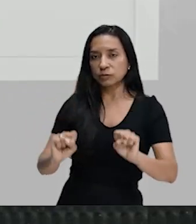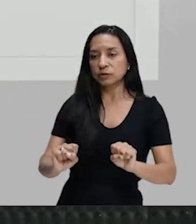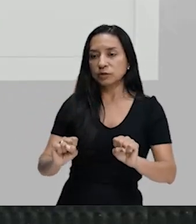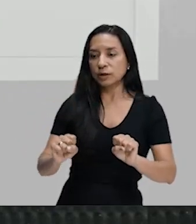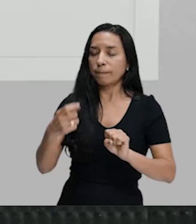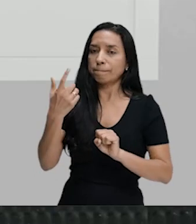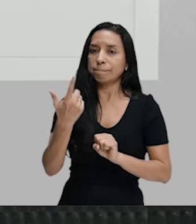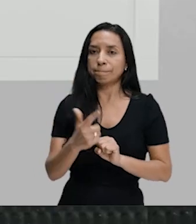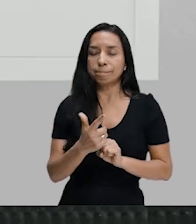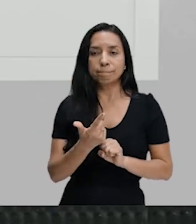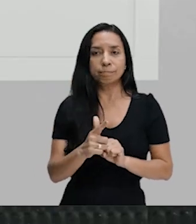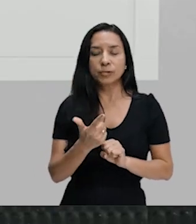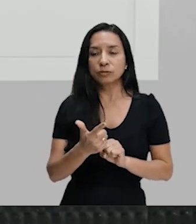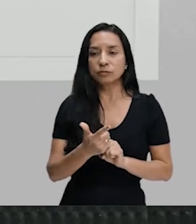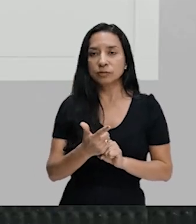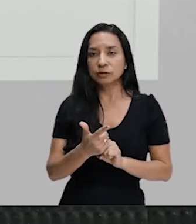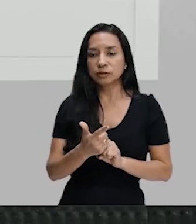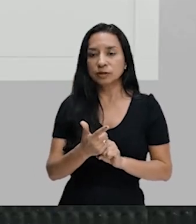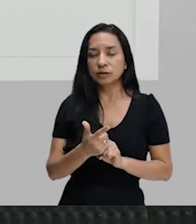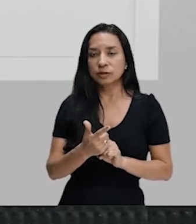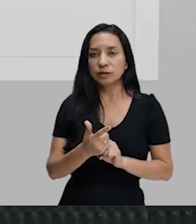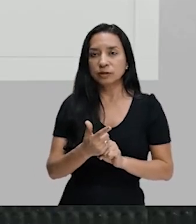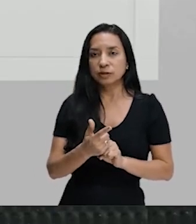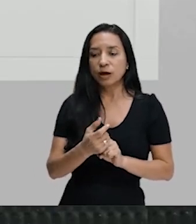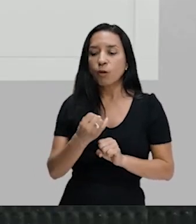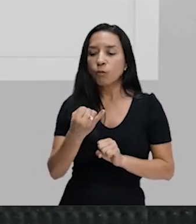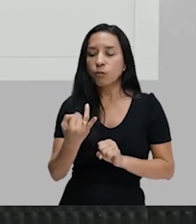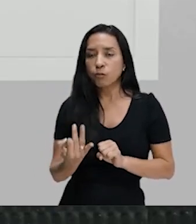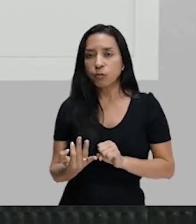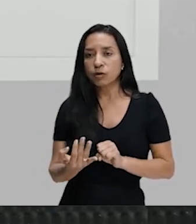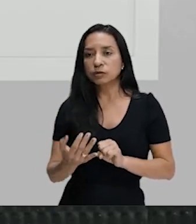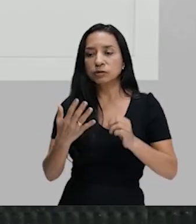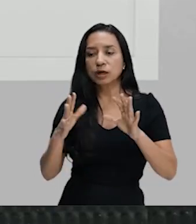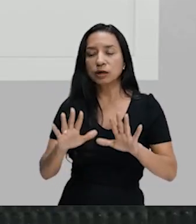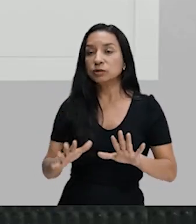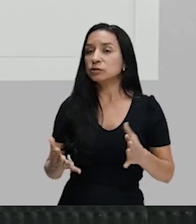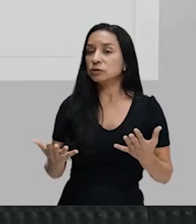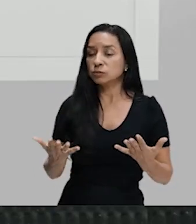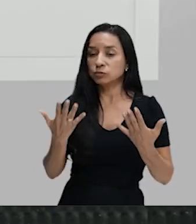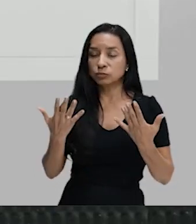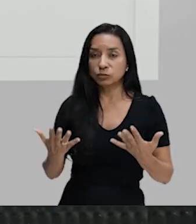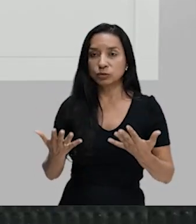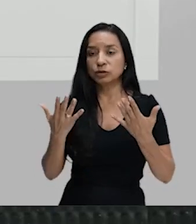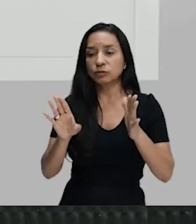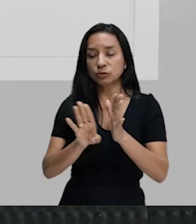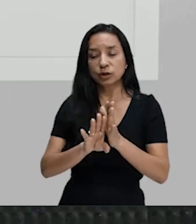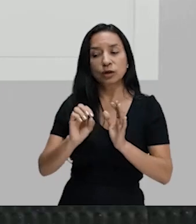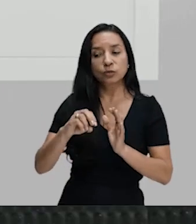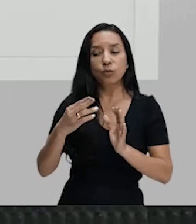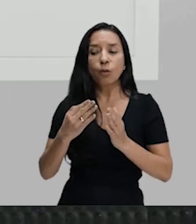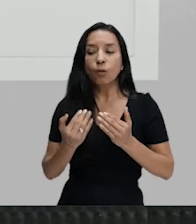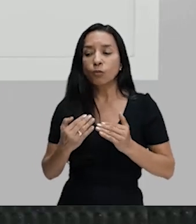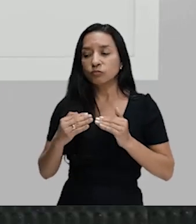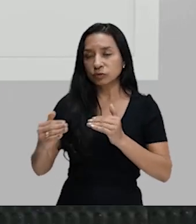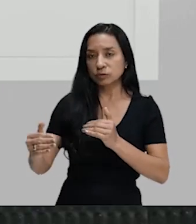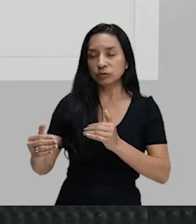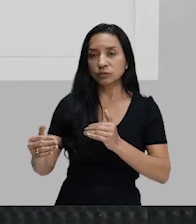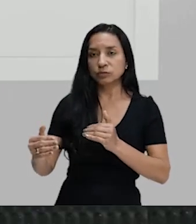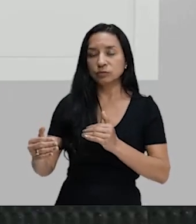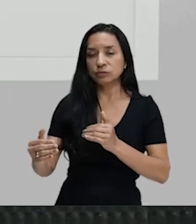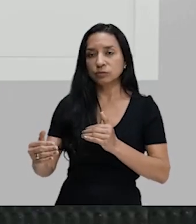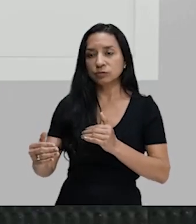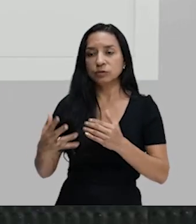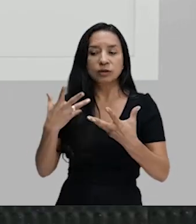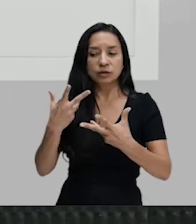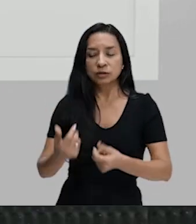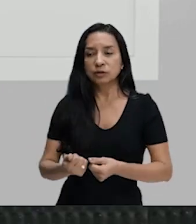não há uma quantidade de calor chegando ou saindo. Ou seja, o sistema ele não recebe